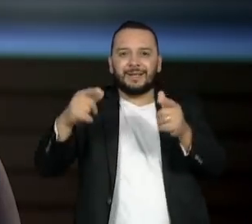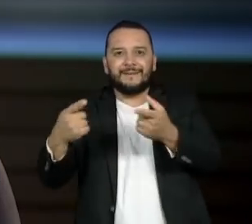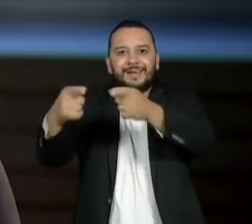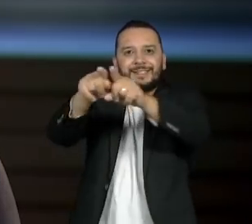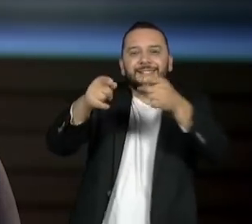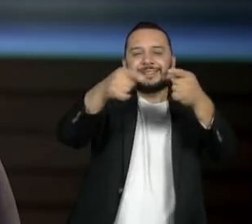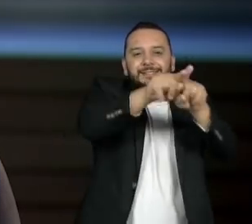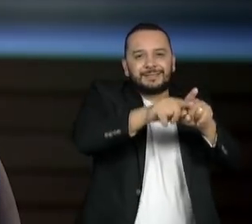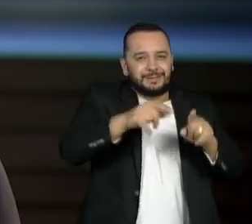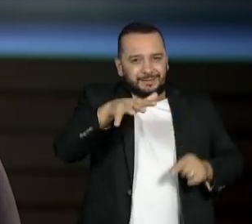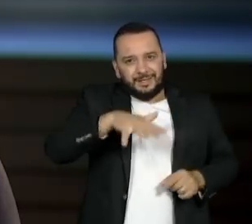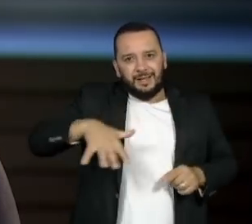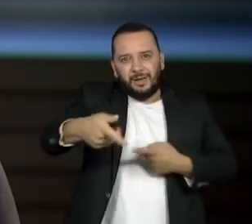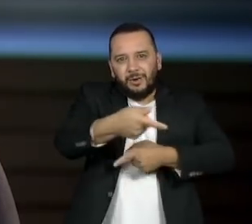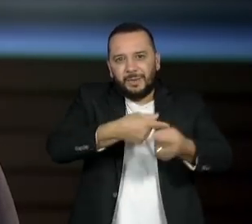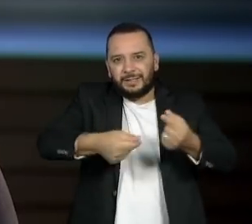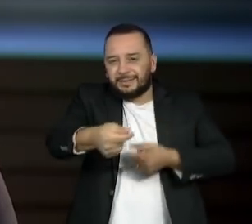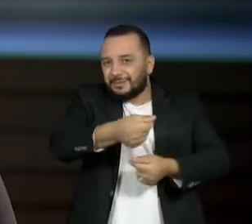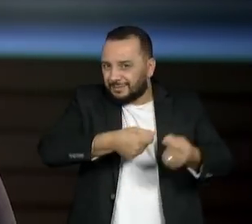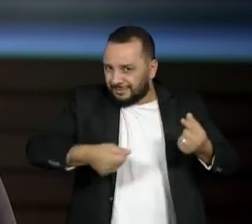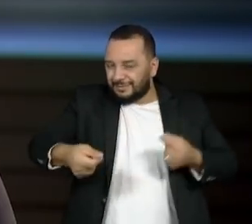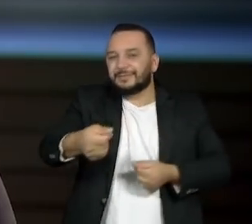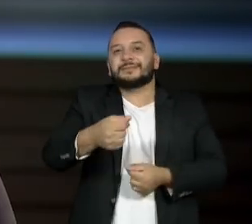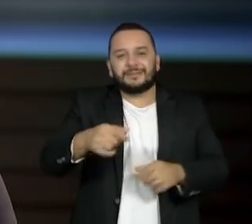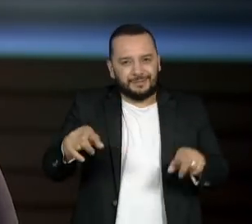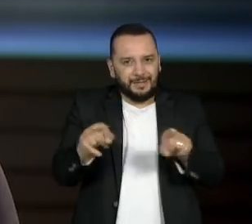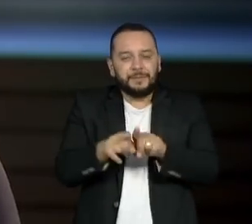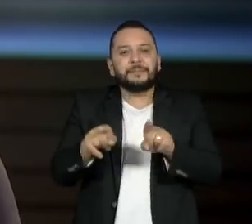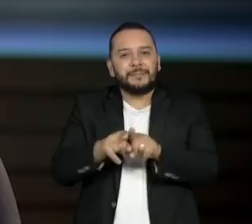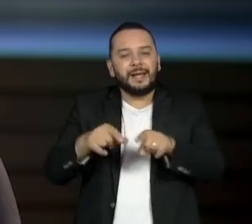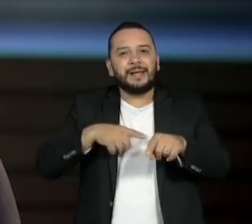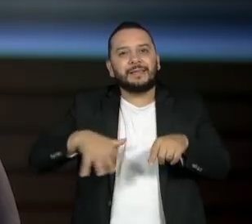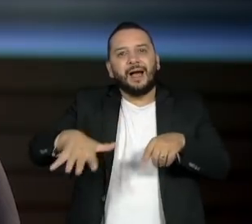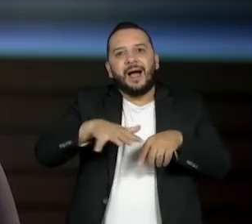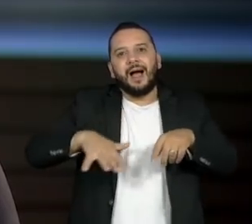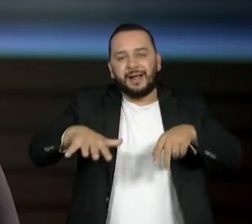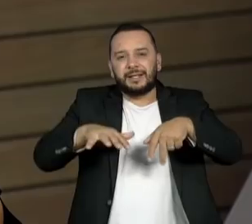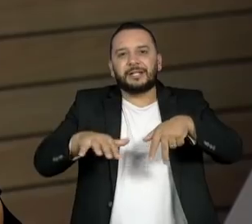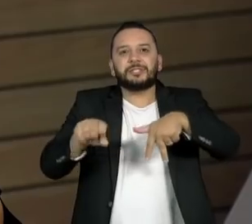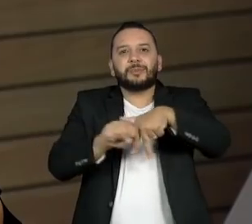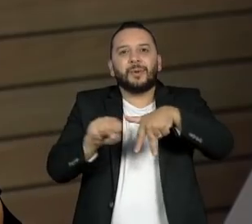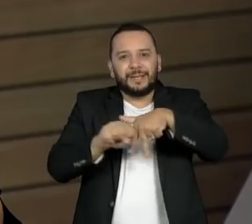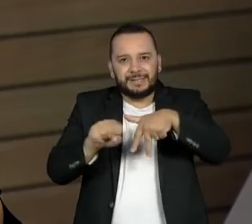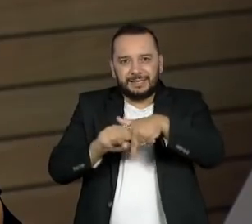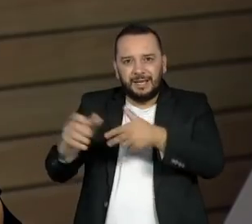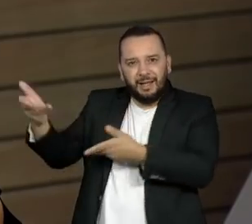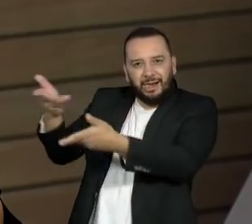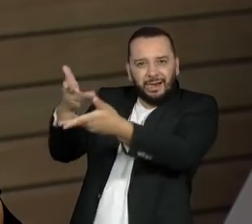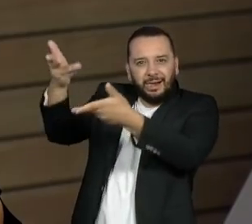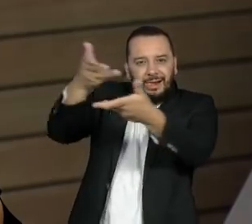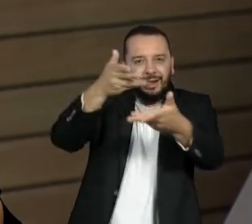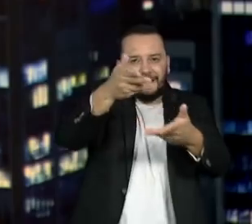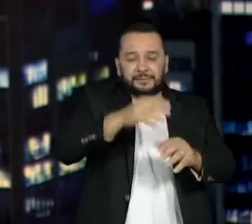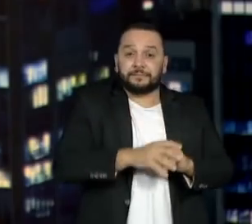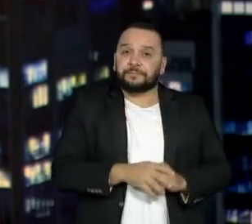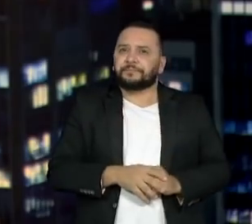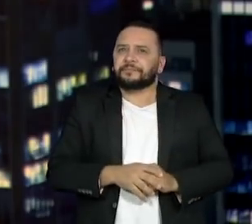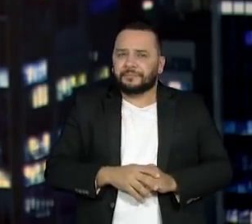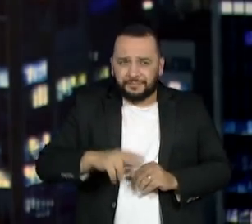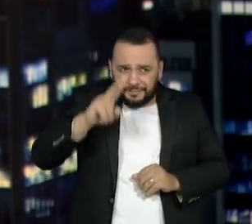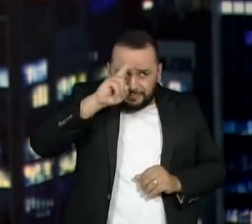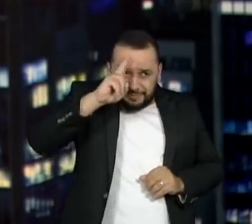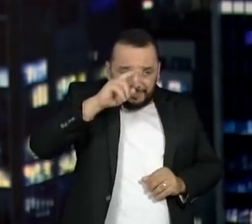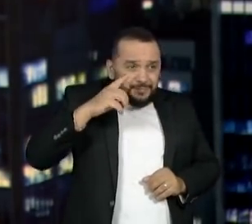e econômicas, quanto na própria diplomacia, na própria política externa. Lembrando, Patrícia, que o filho do presidente, o deputado